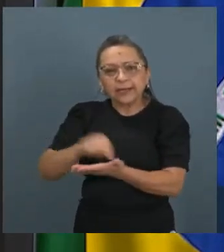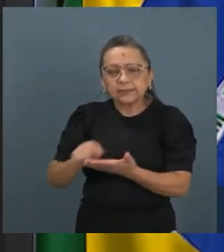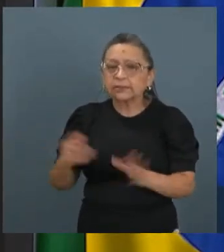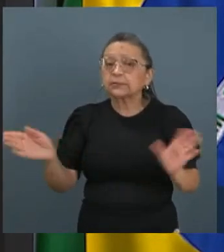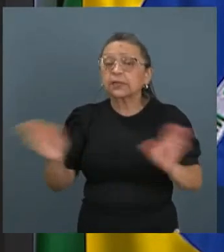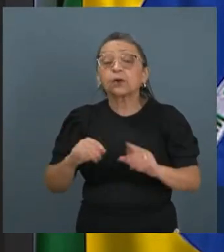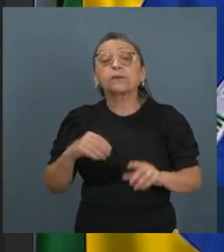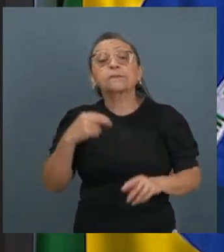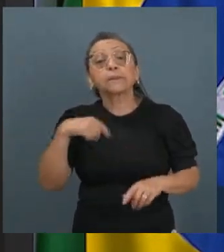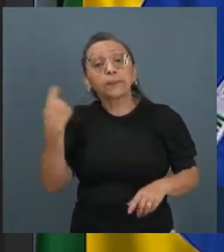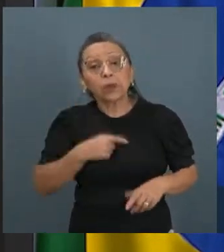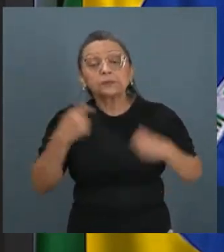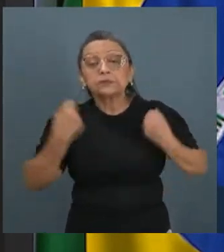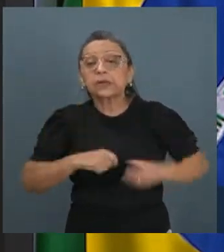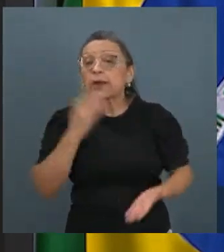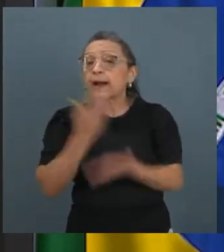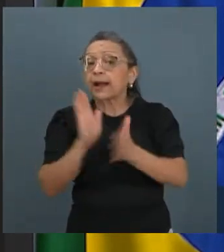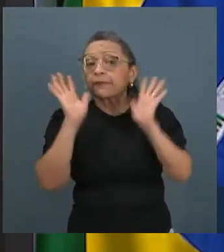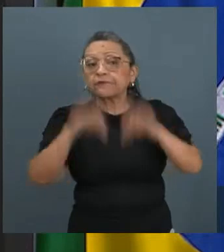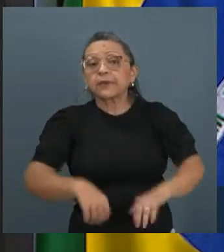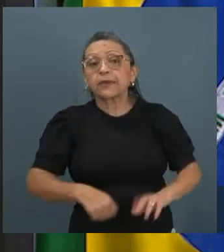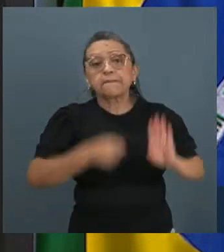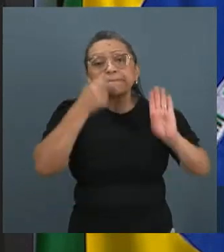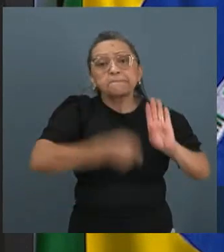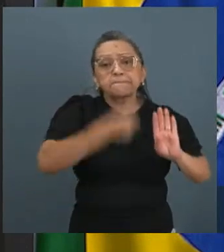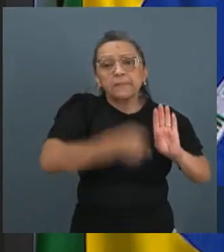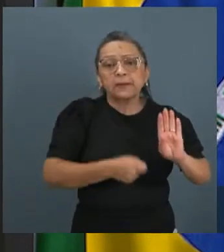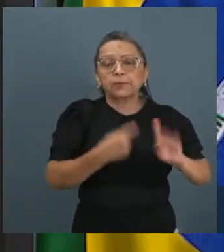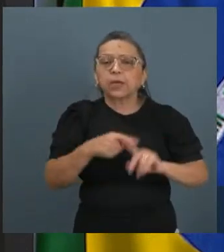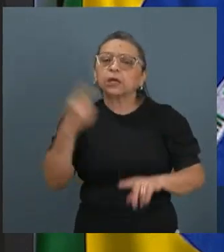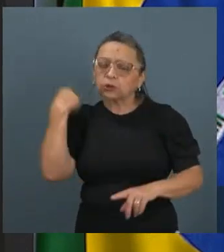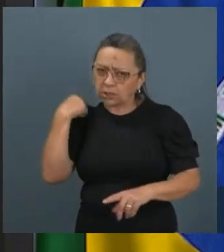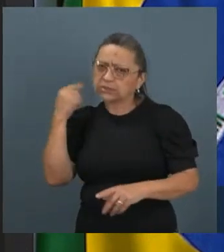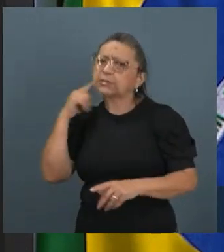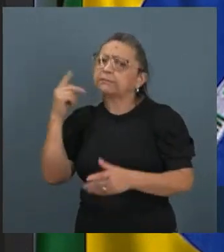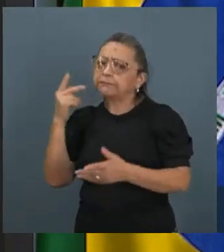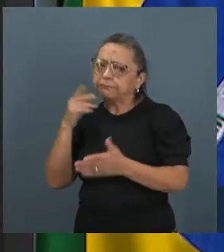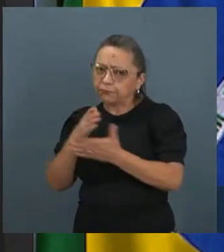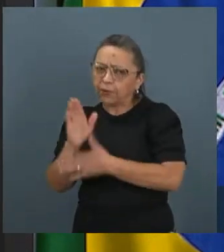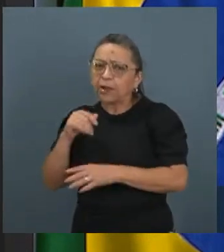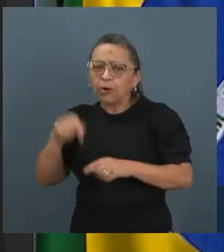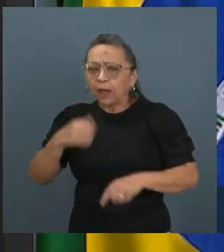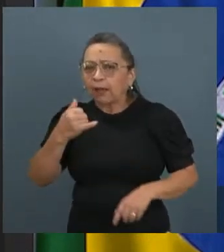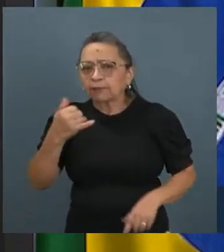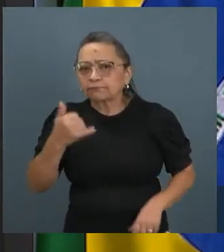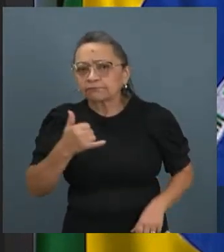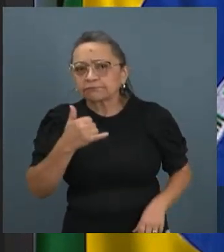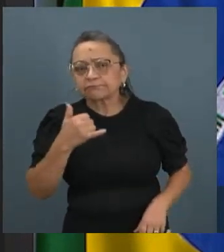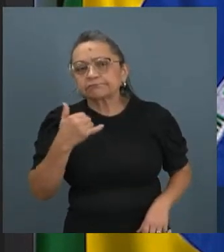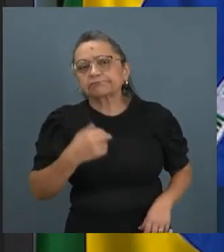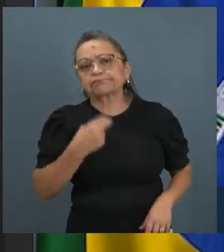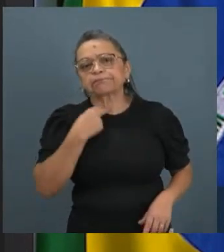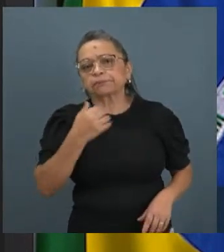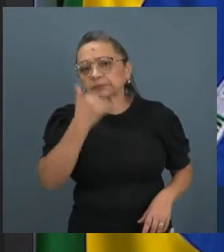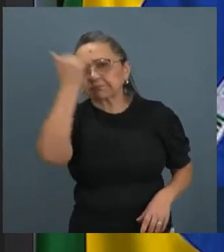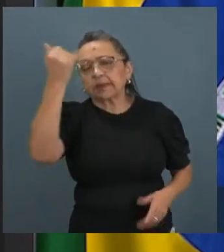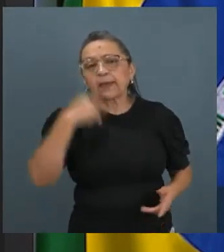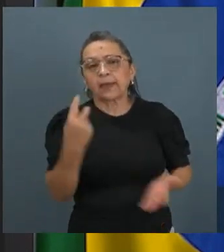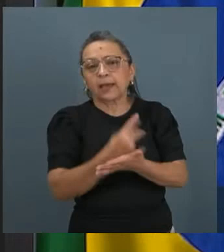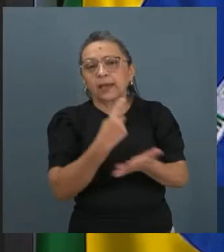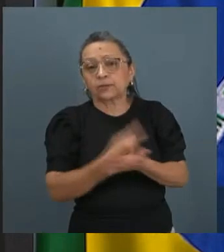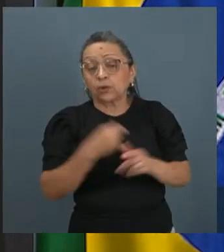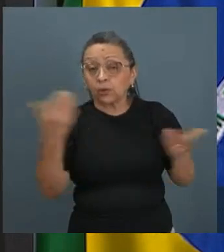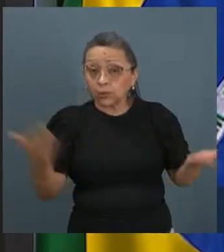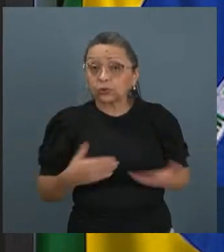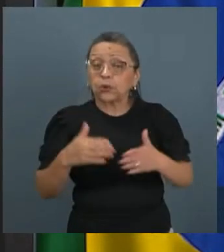com as bets, que foi um erro. Presidente, agradecendo a sua benevolência, esse é o apelo que eu faço